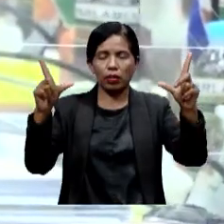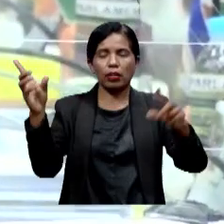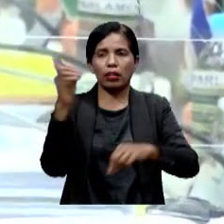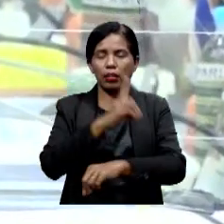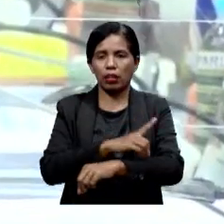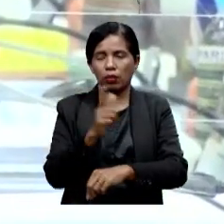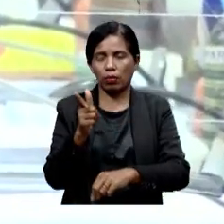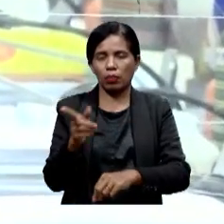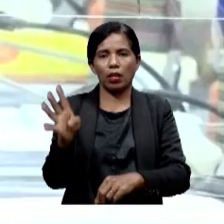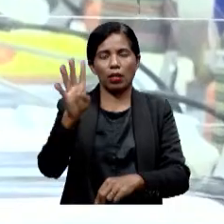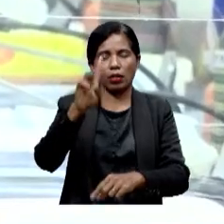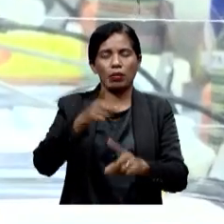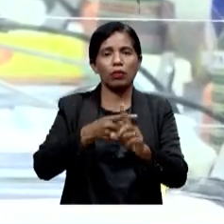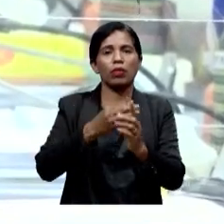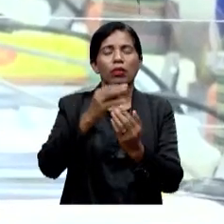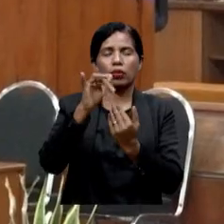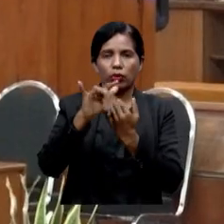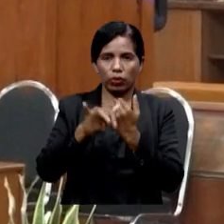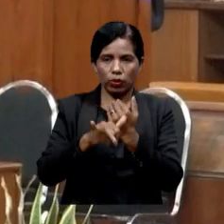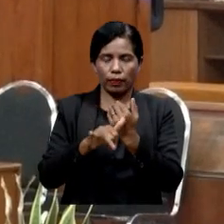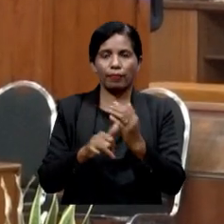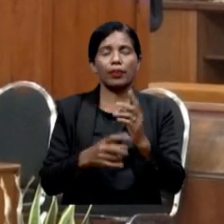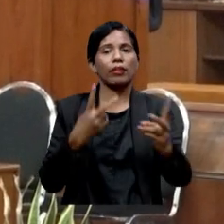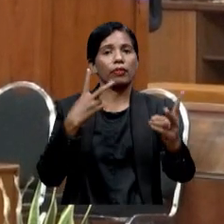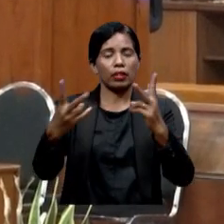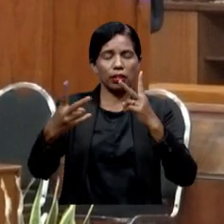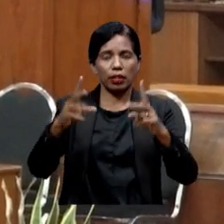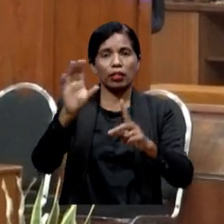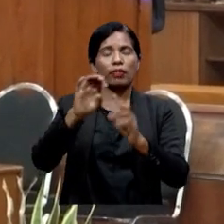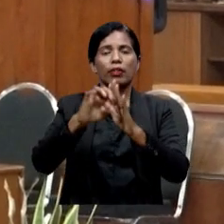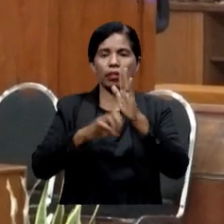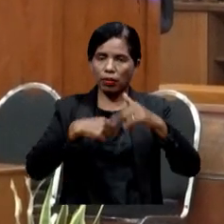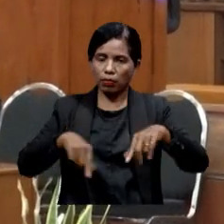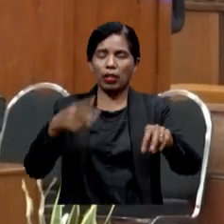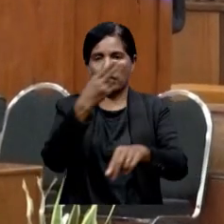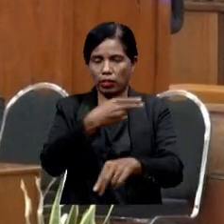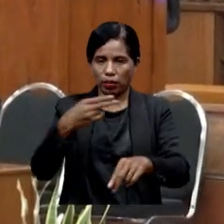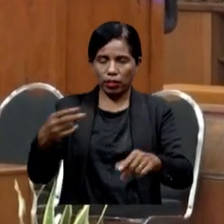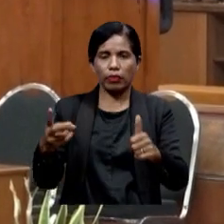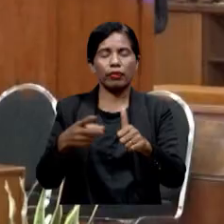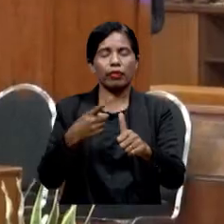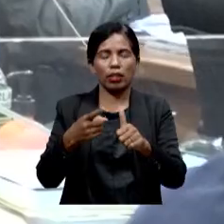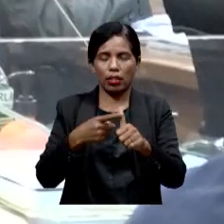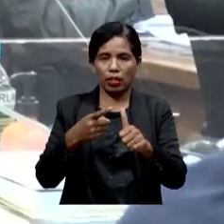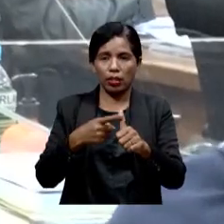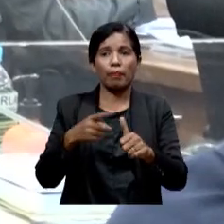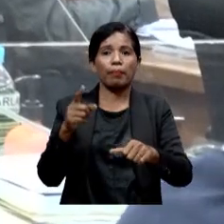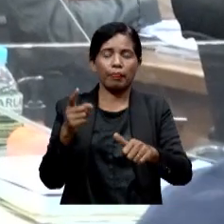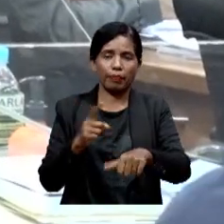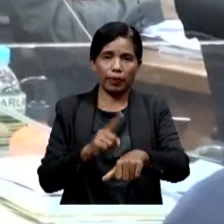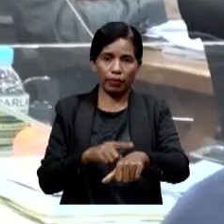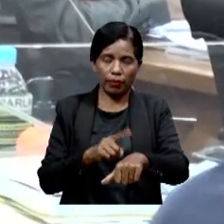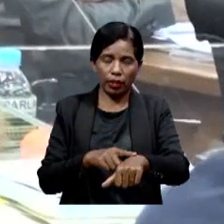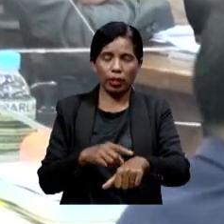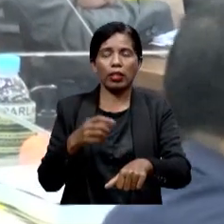Ronalo Rasinghat, Fulan Zuilo. Visita se afastado da Indonésia, Hanesan Viagem, primeiro e Enia Mandato,